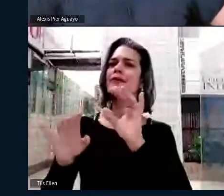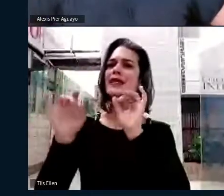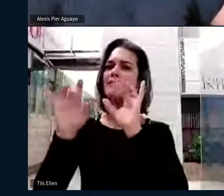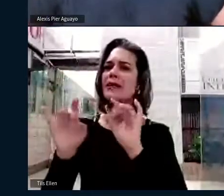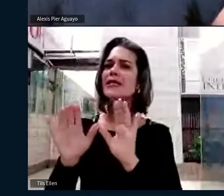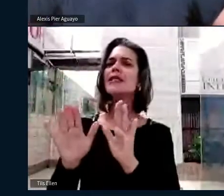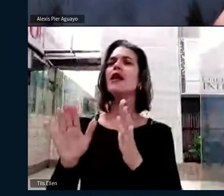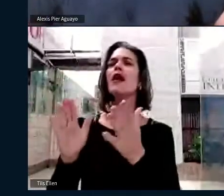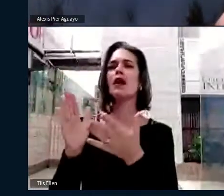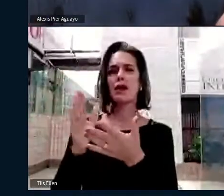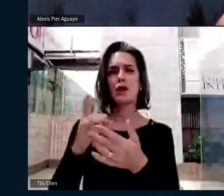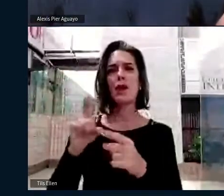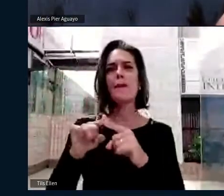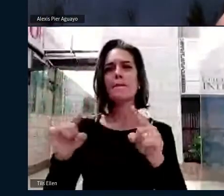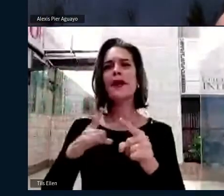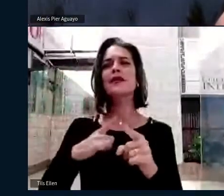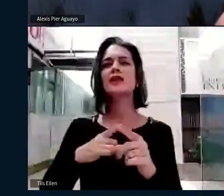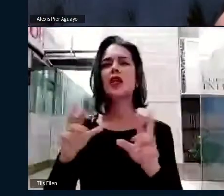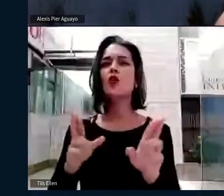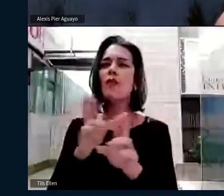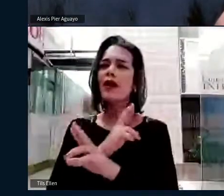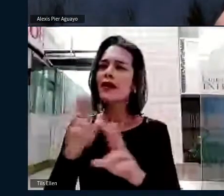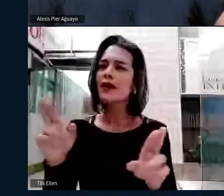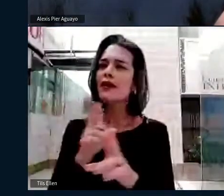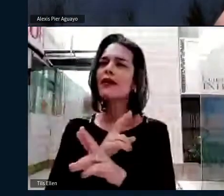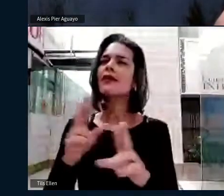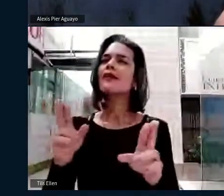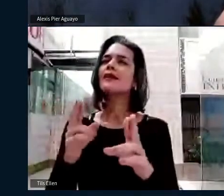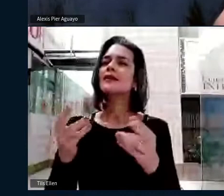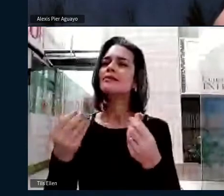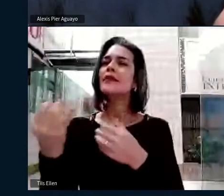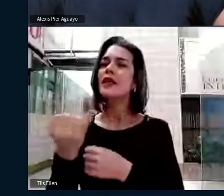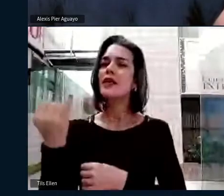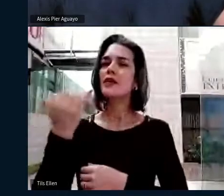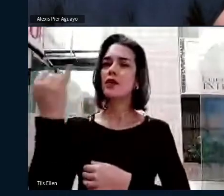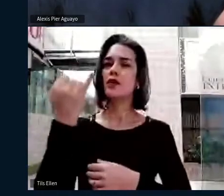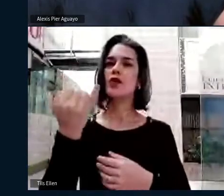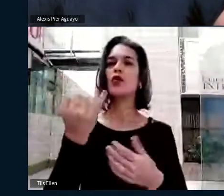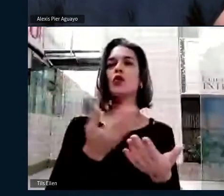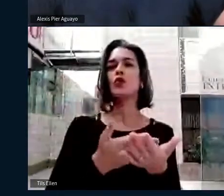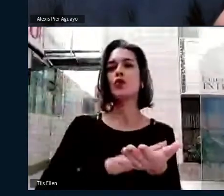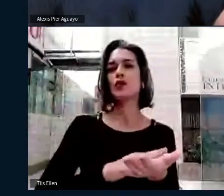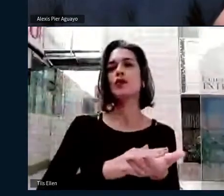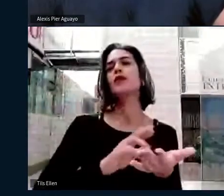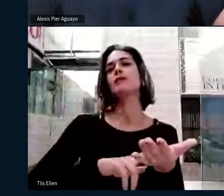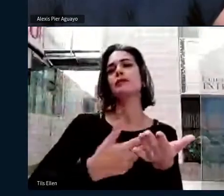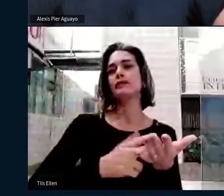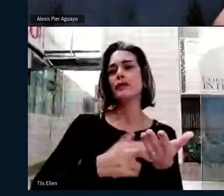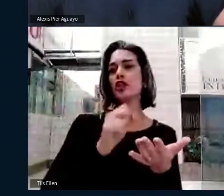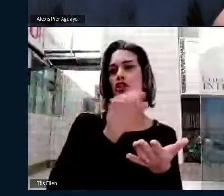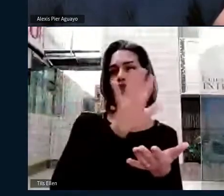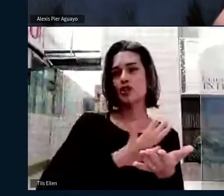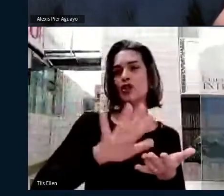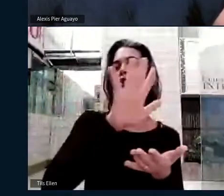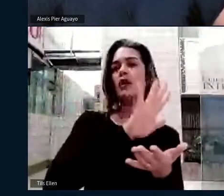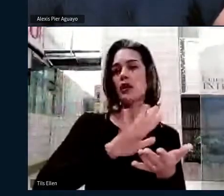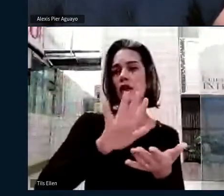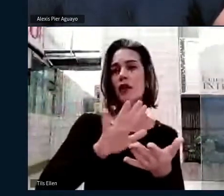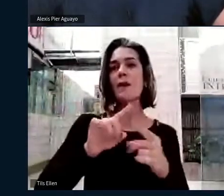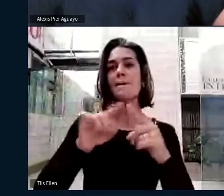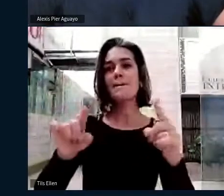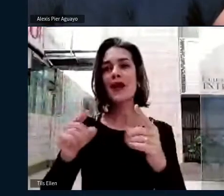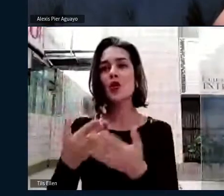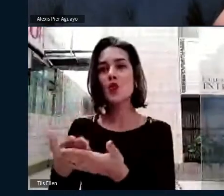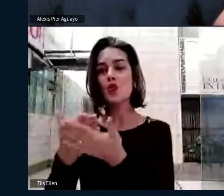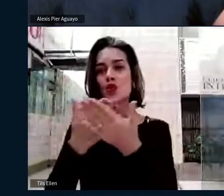uma relação muito intrínseca e muito importante com os estudos da tradução, com os estudos da interpretação. Mas os